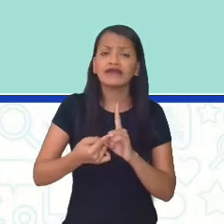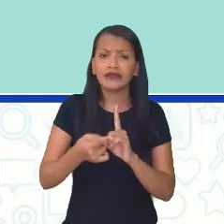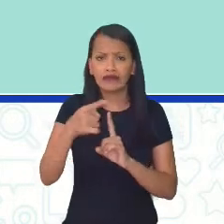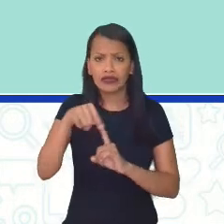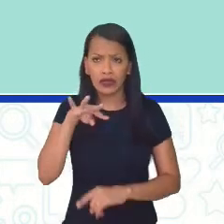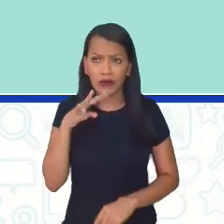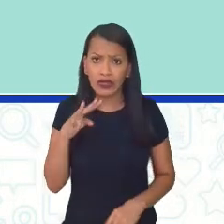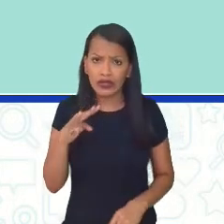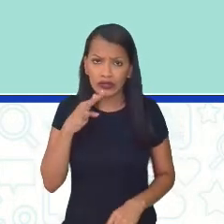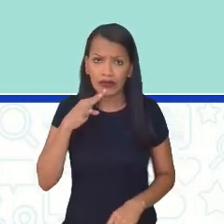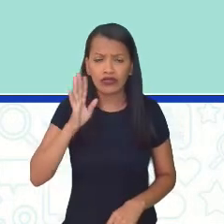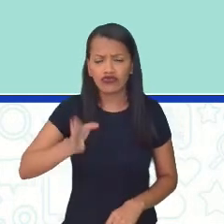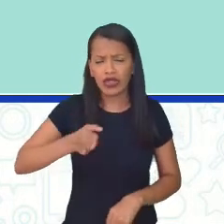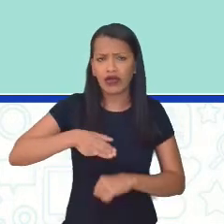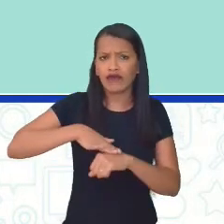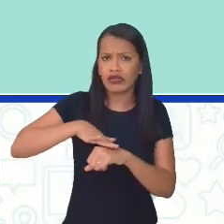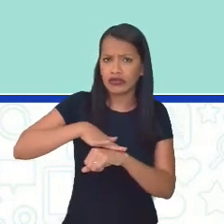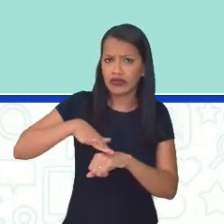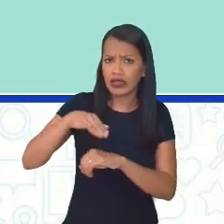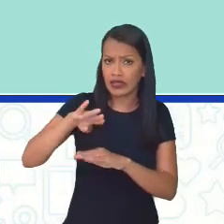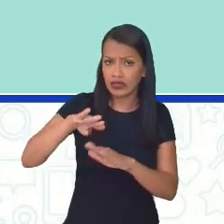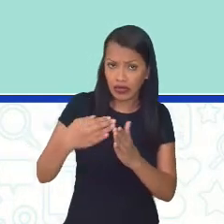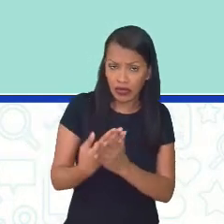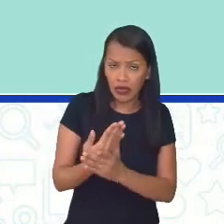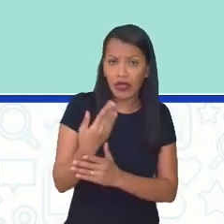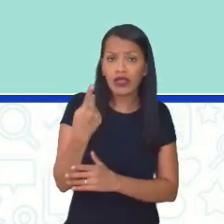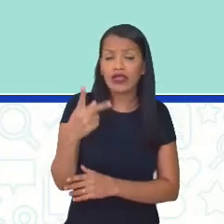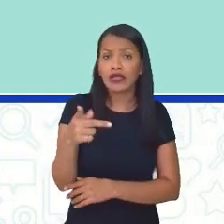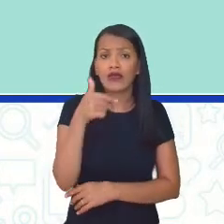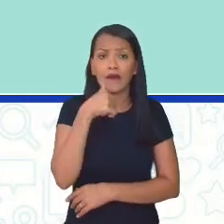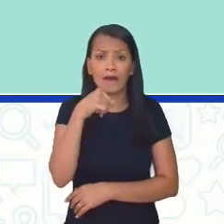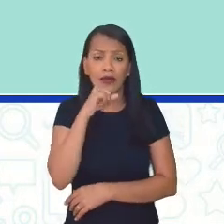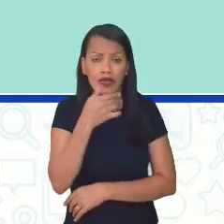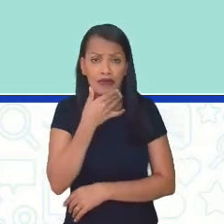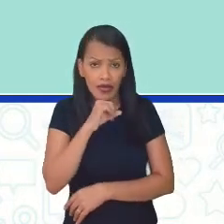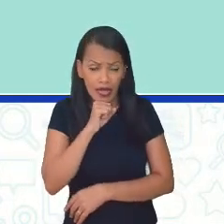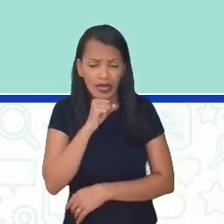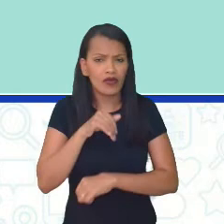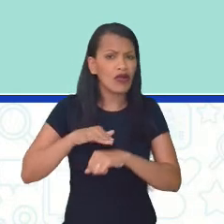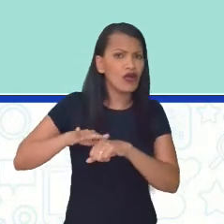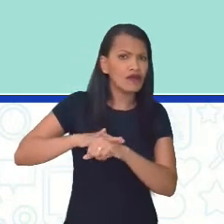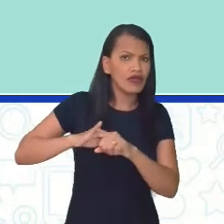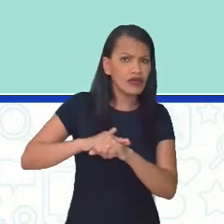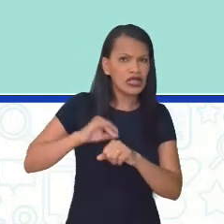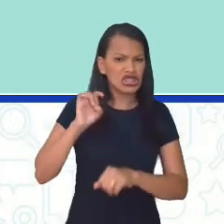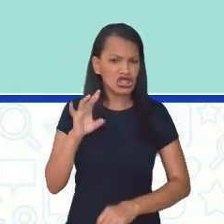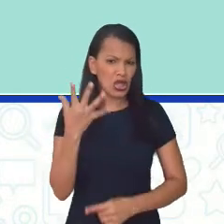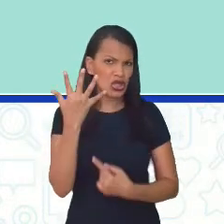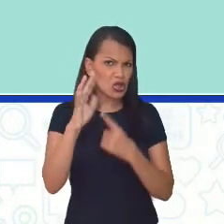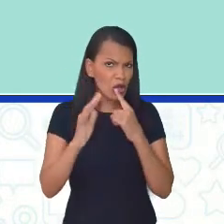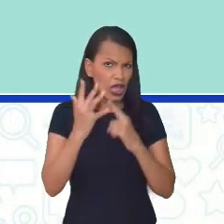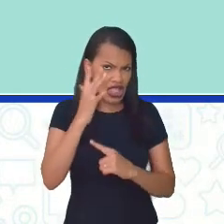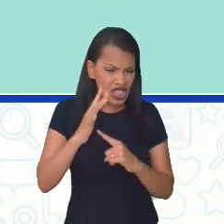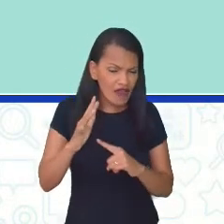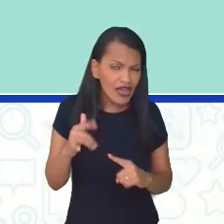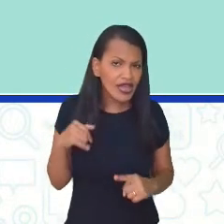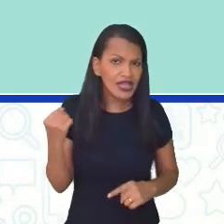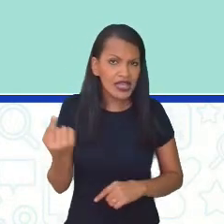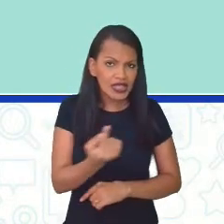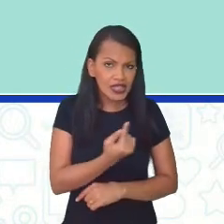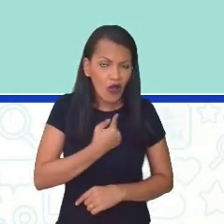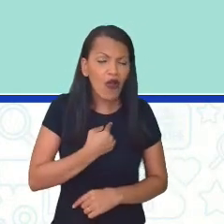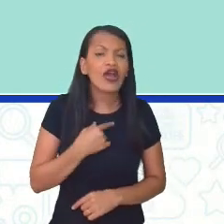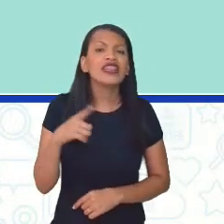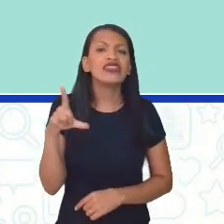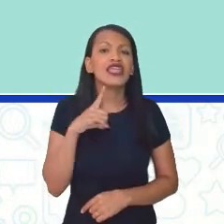alguém já conversou com vocês na escola? Será que os pais de vocês conversam com vocês? Será que é só no carnaval que nós recebemos